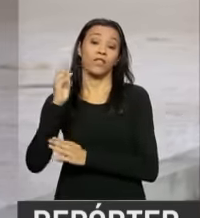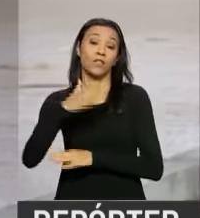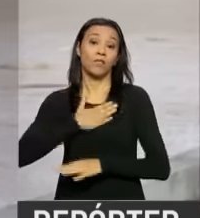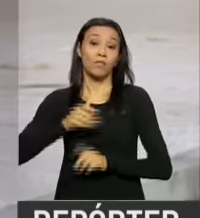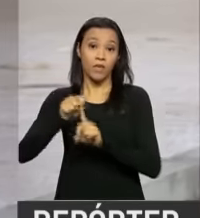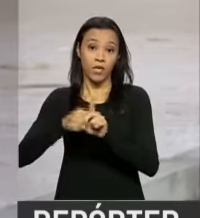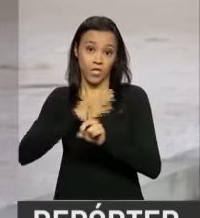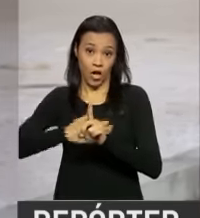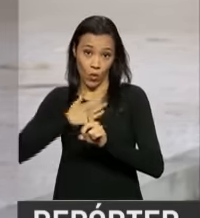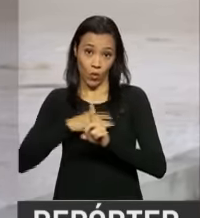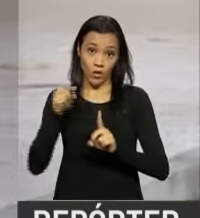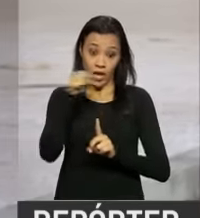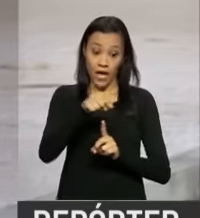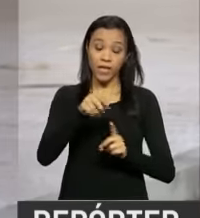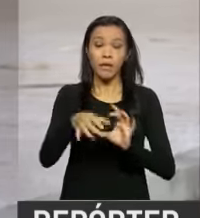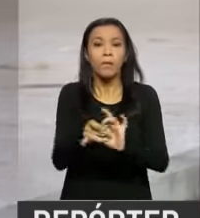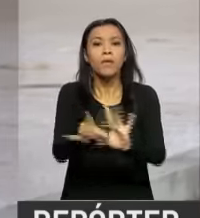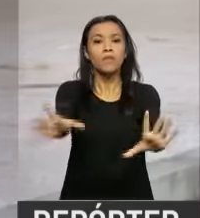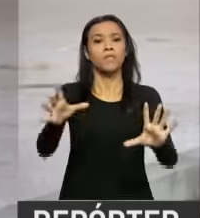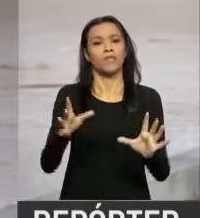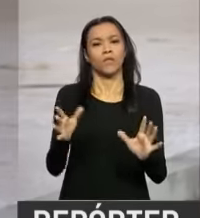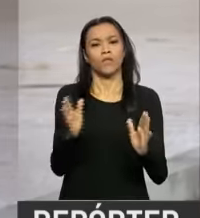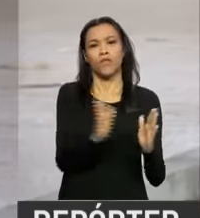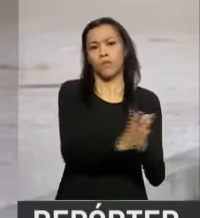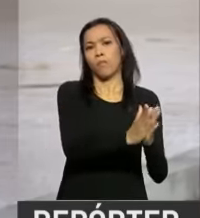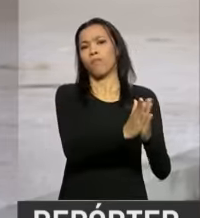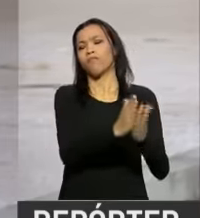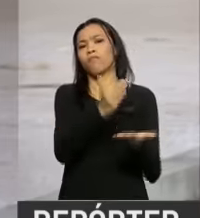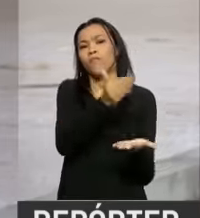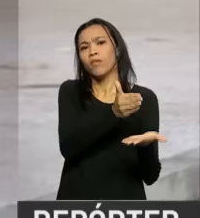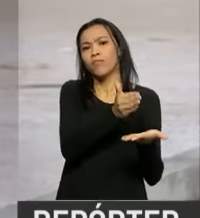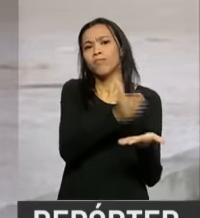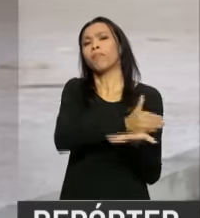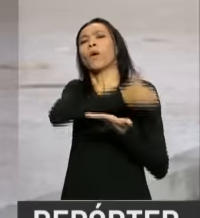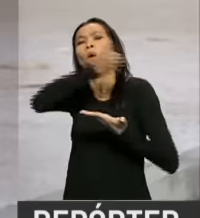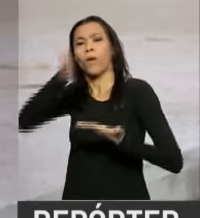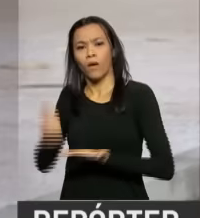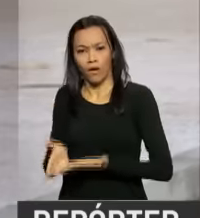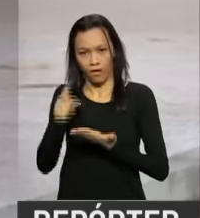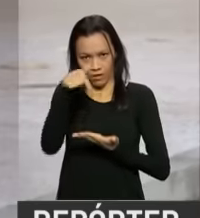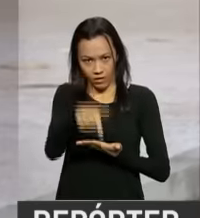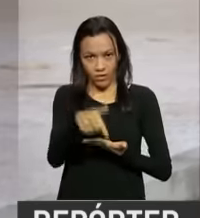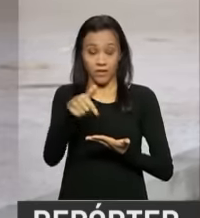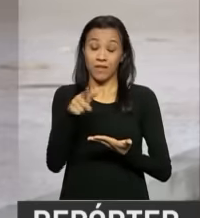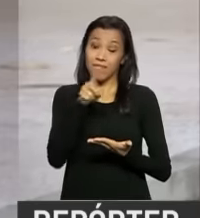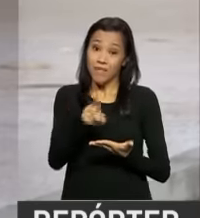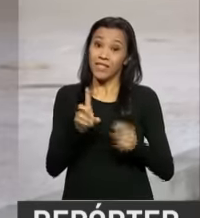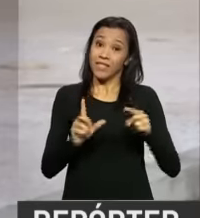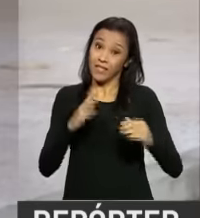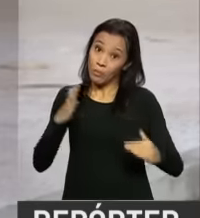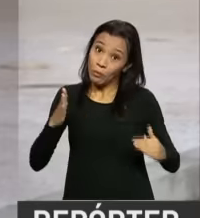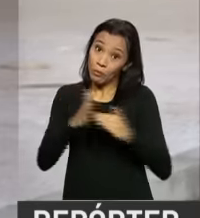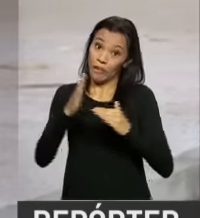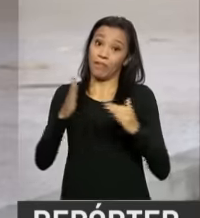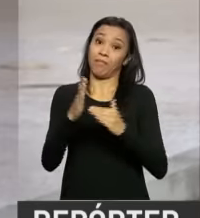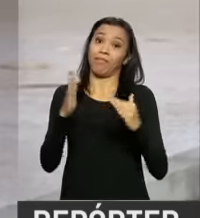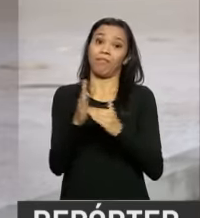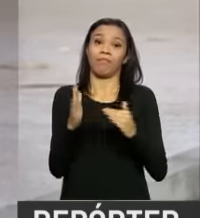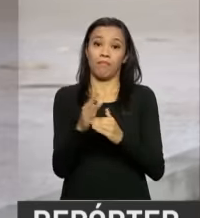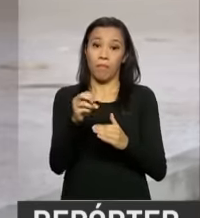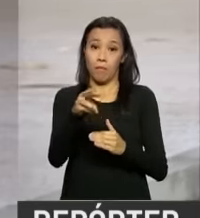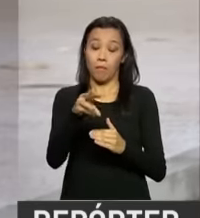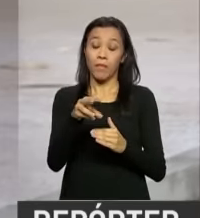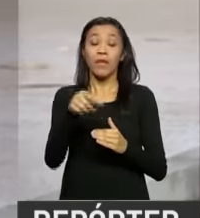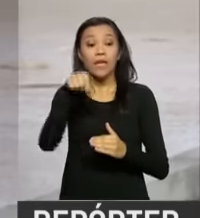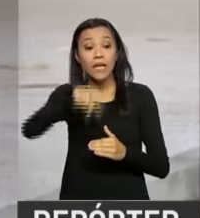Essas autorizações, essas prorrogações vão ser concedidas aí desde que não excedam o prazo máximo previsto e que o